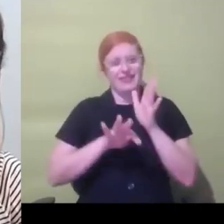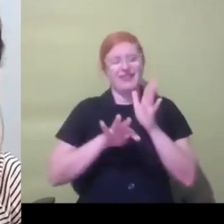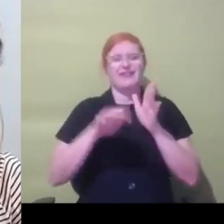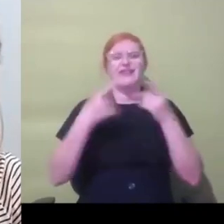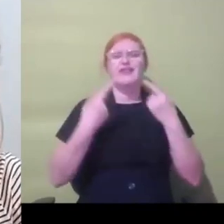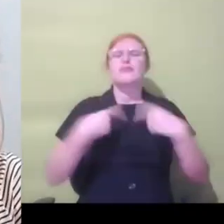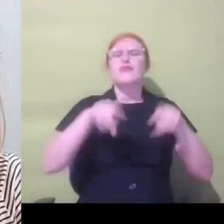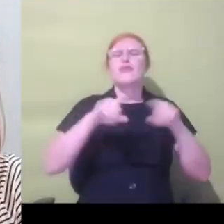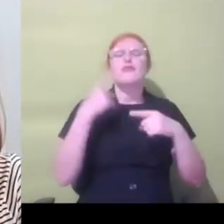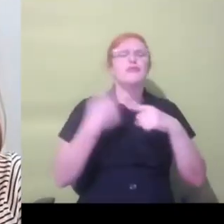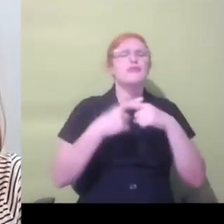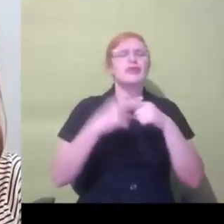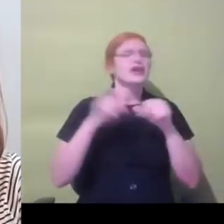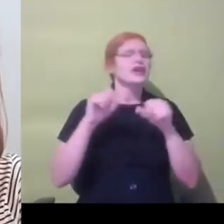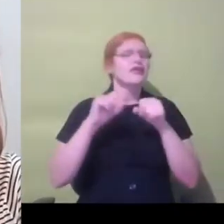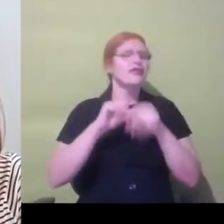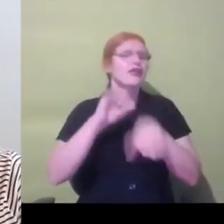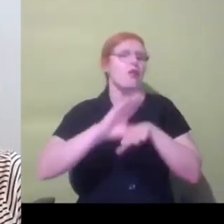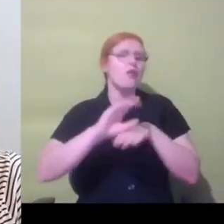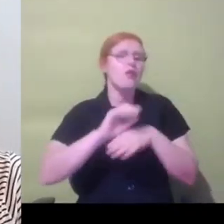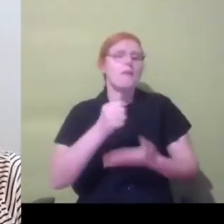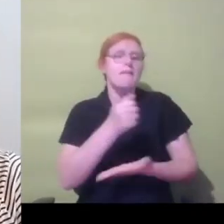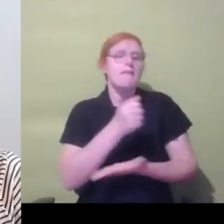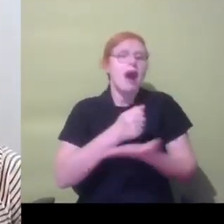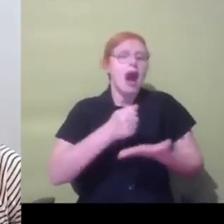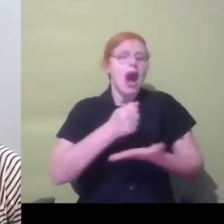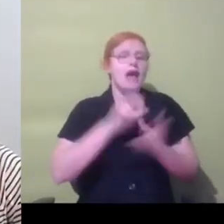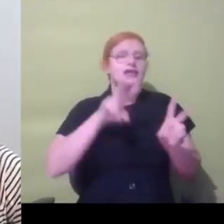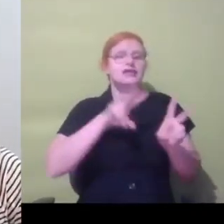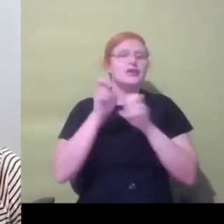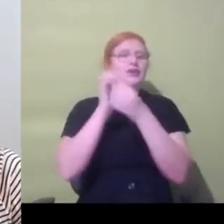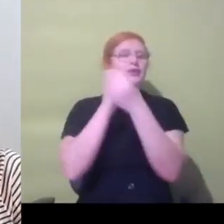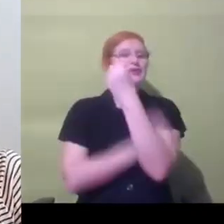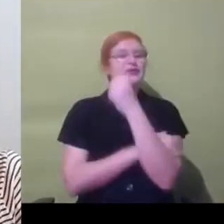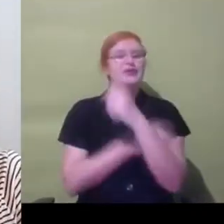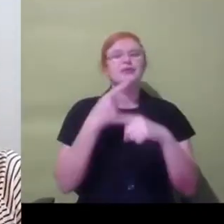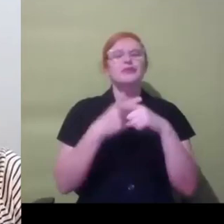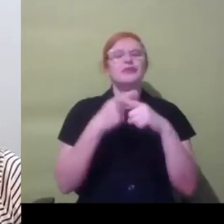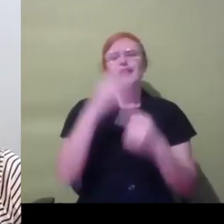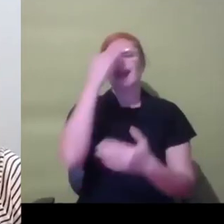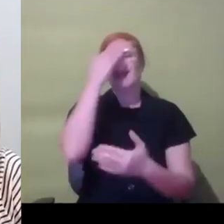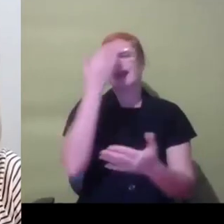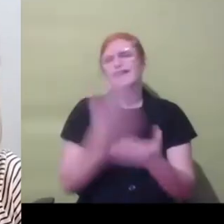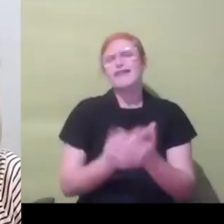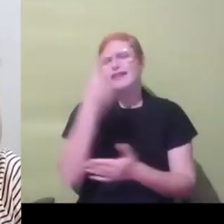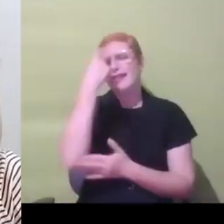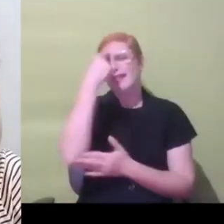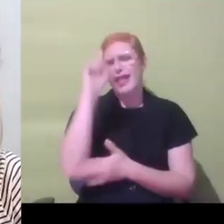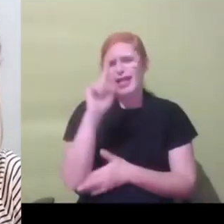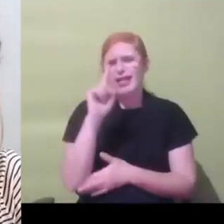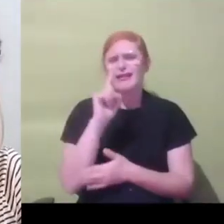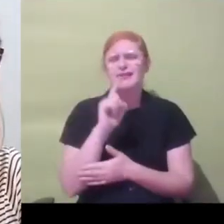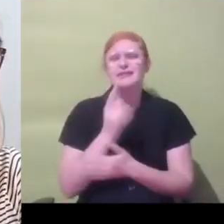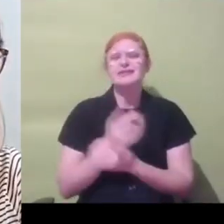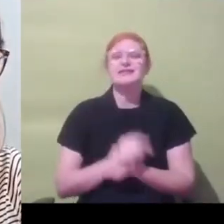aí, dizendo por que a gente não faz um curso básico sobre feminismo, por que a gente não acredita nessa ideia.